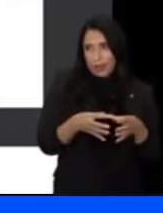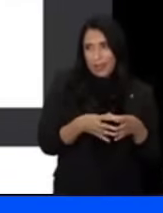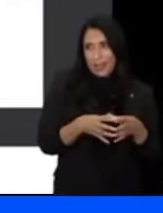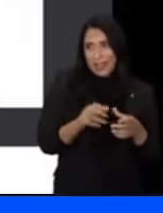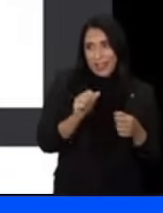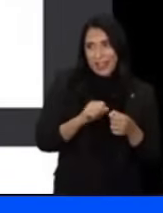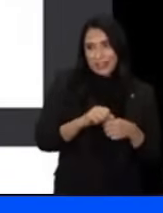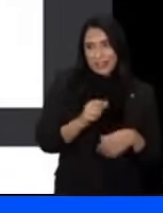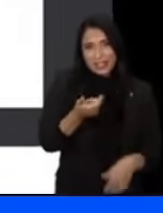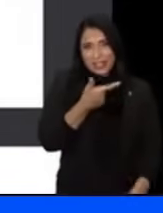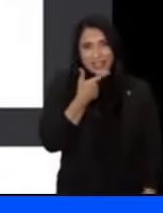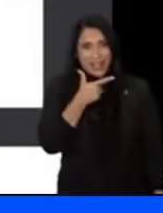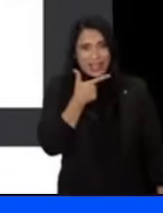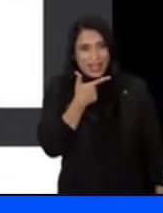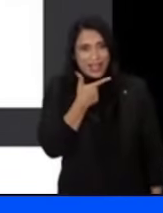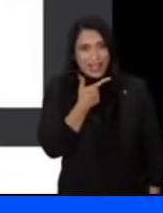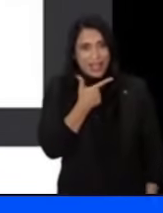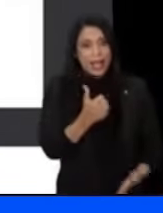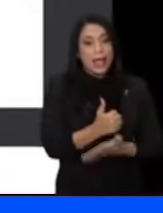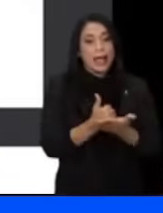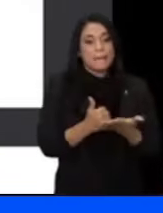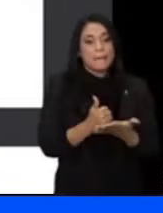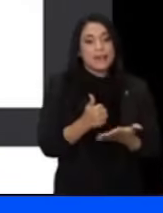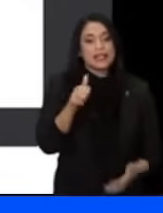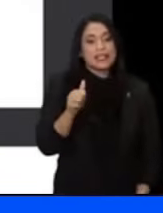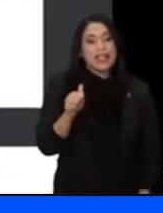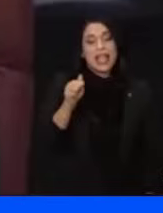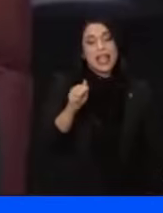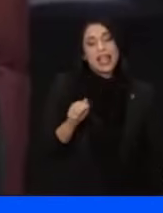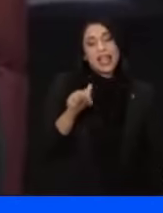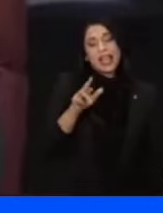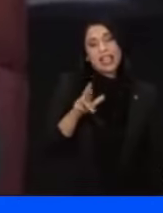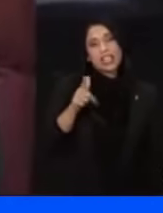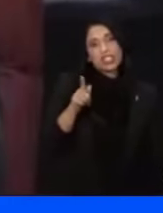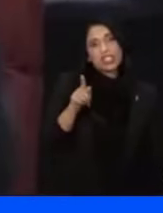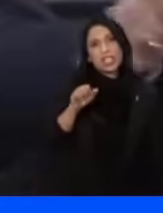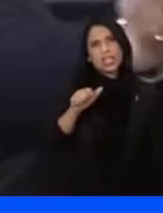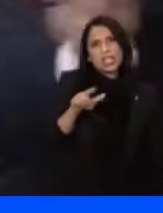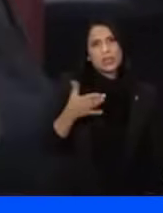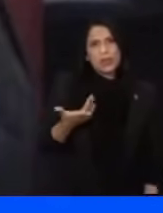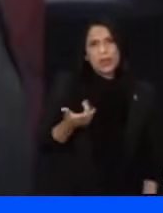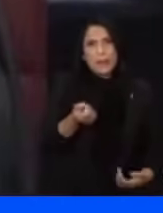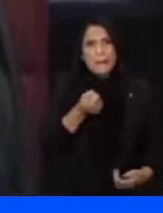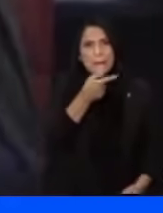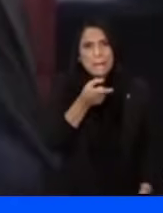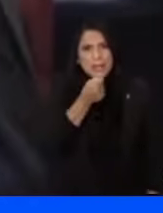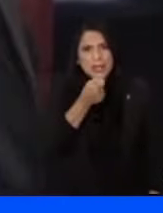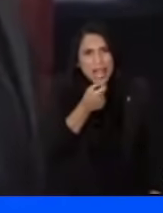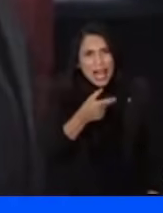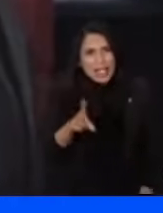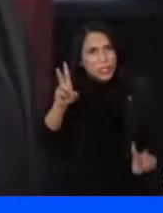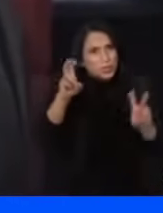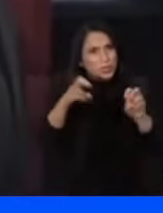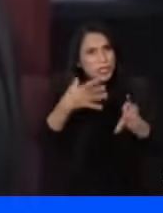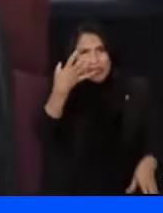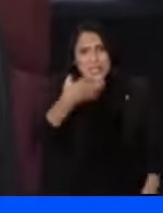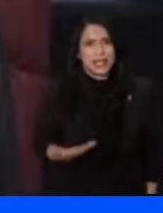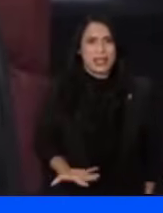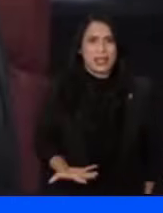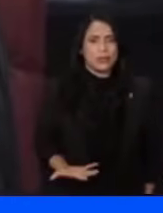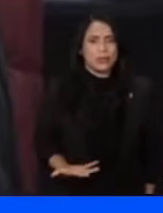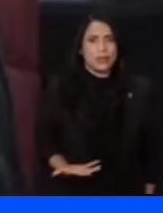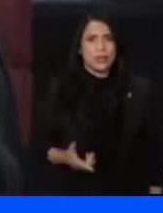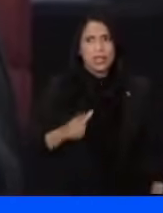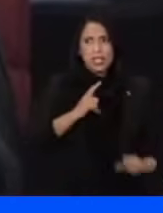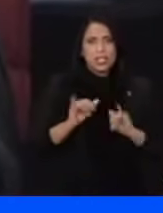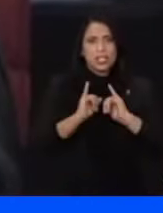Isso foi a base do argelino, ainda responde, tratando na gozação um assunto seríssimo que pretendiam